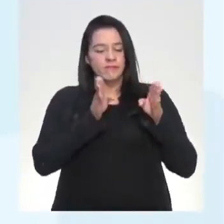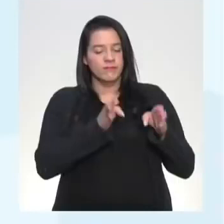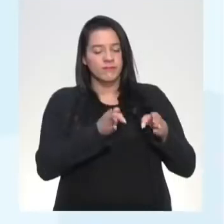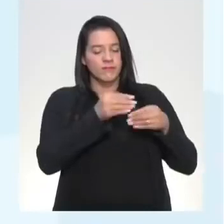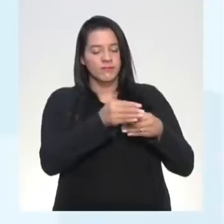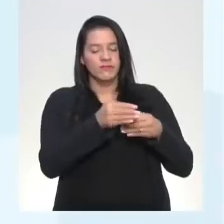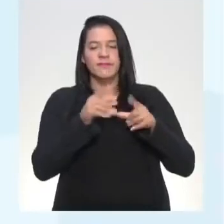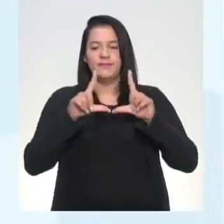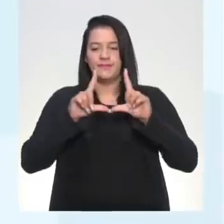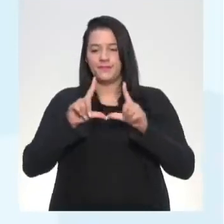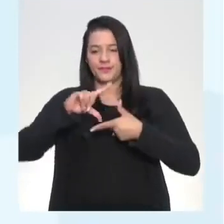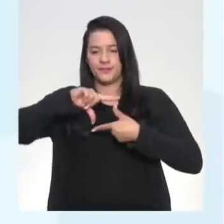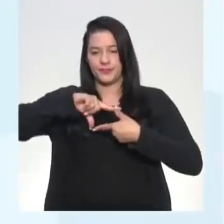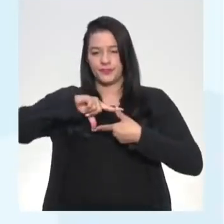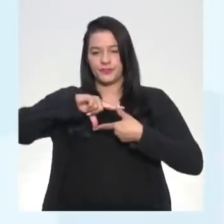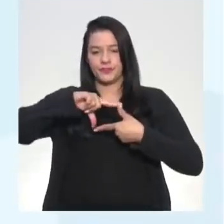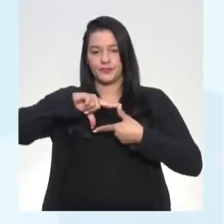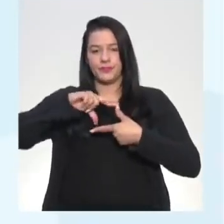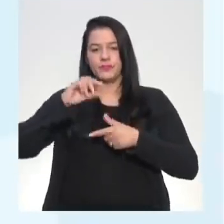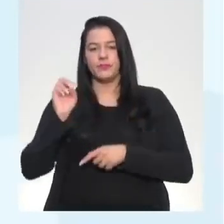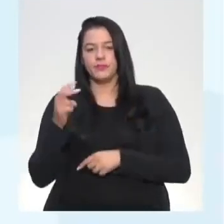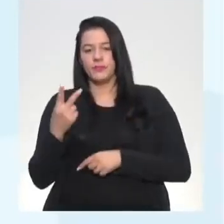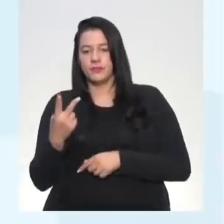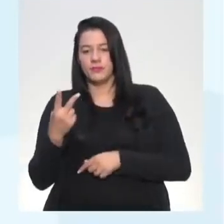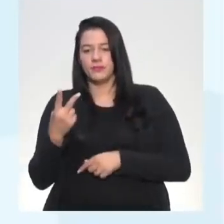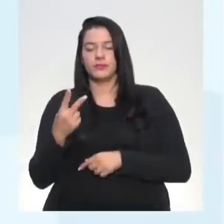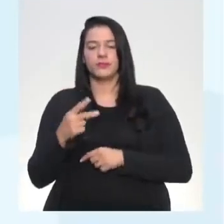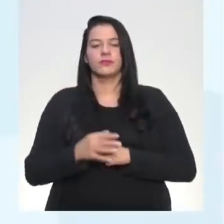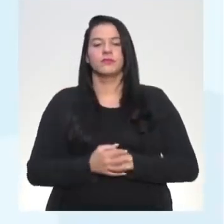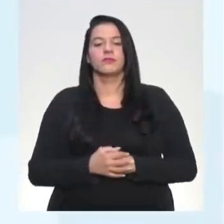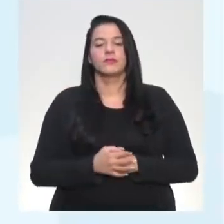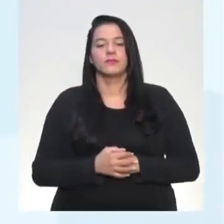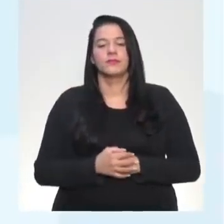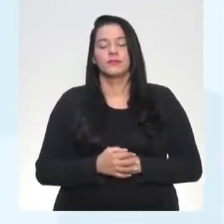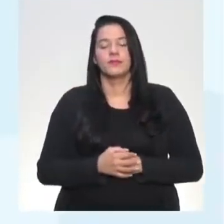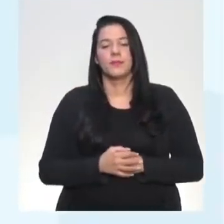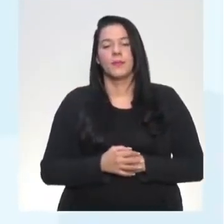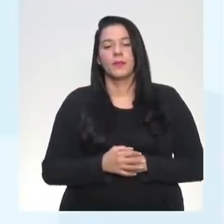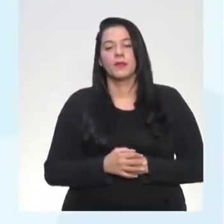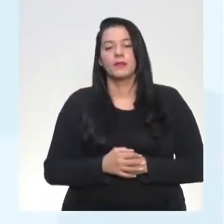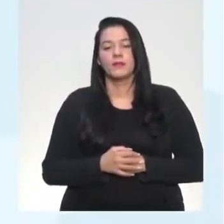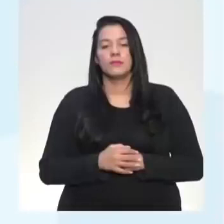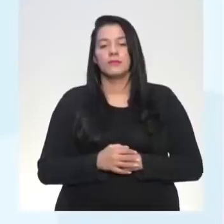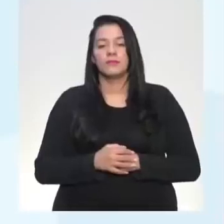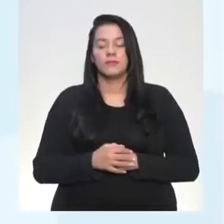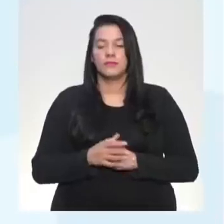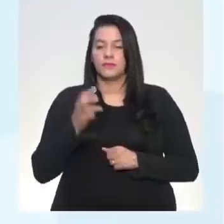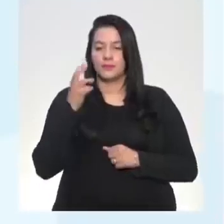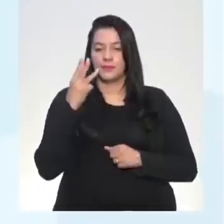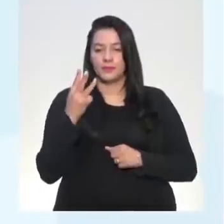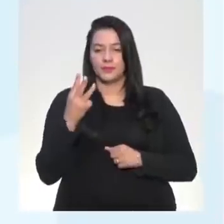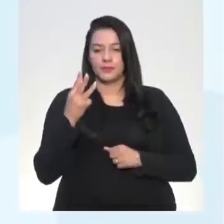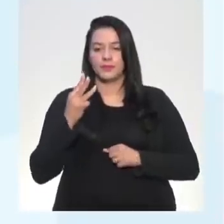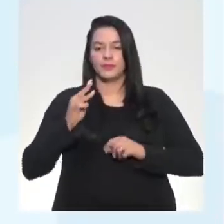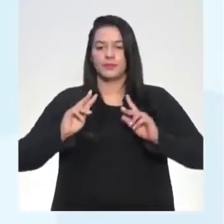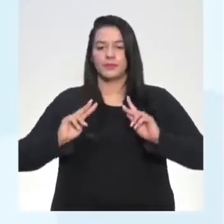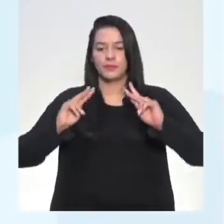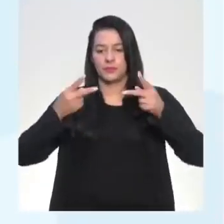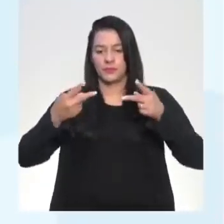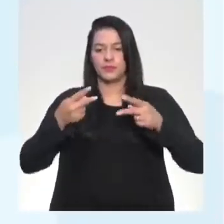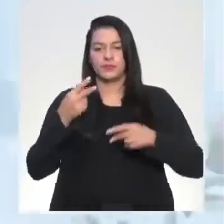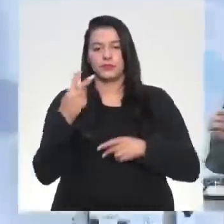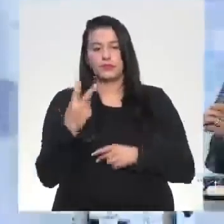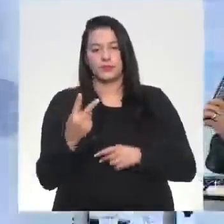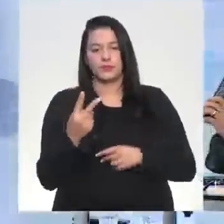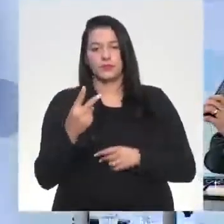2 quadradinhos de comprimento, né, 1 e 2. Né, de comprimento. O triplo de 2, né, Osmar? Obviamente,